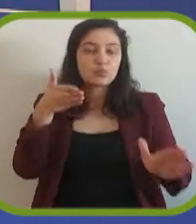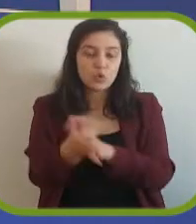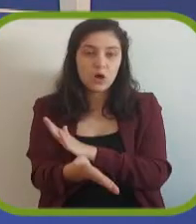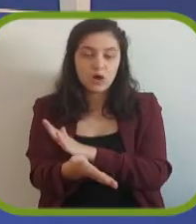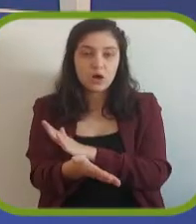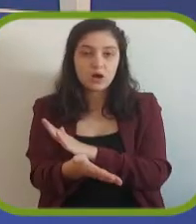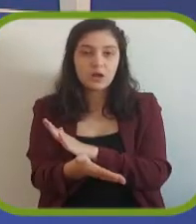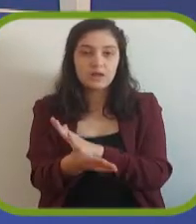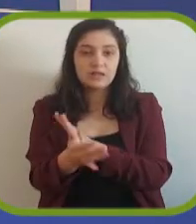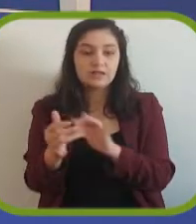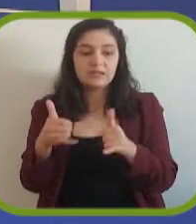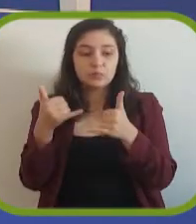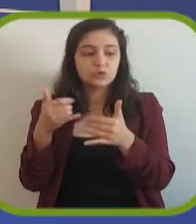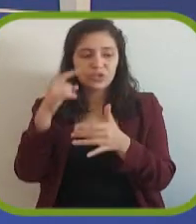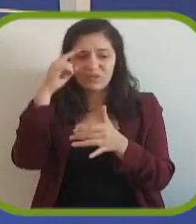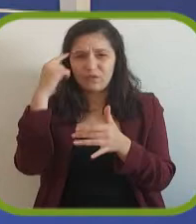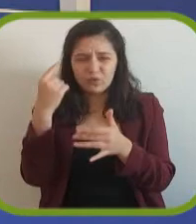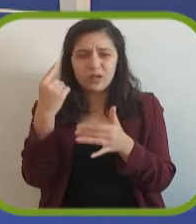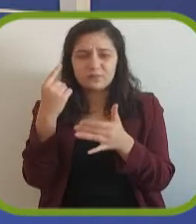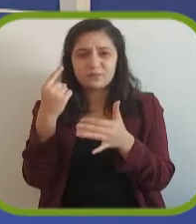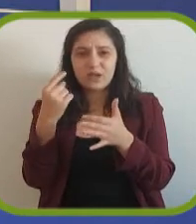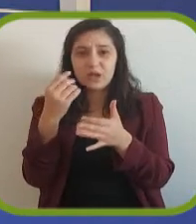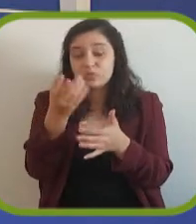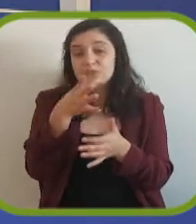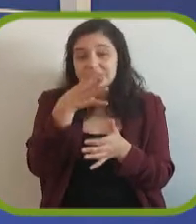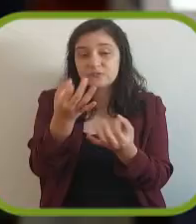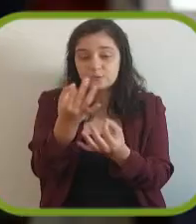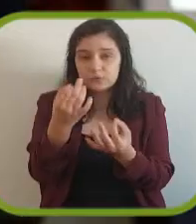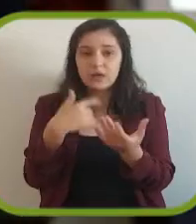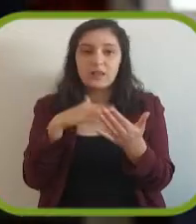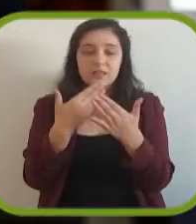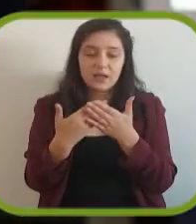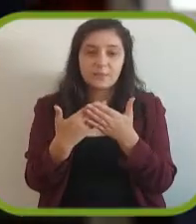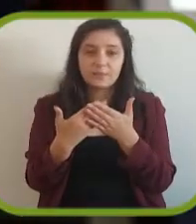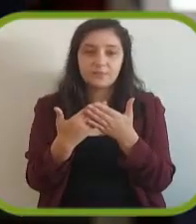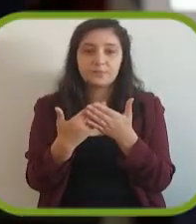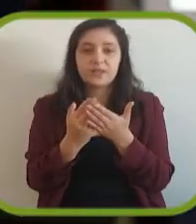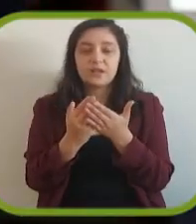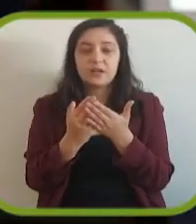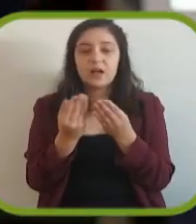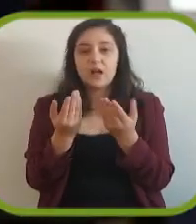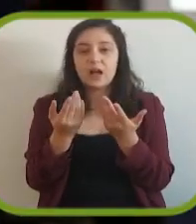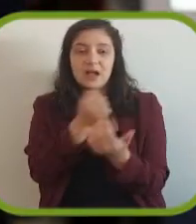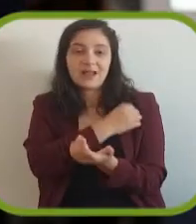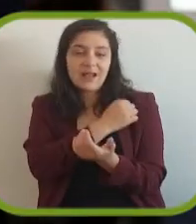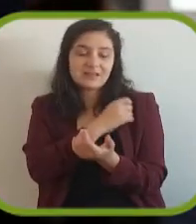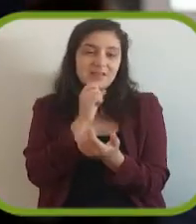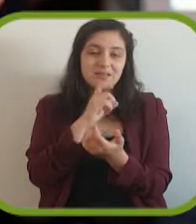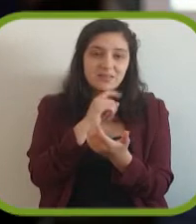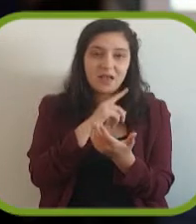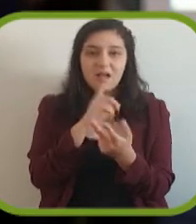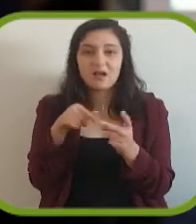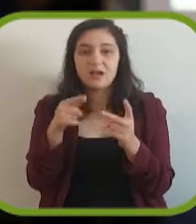é? Depois toda a dificuldade no sentido, isso que disse, não é? De ter, obviamente, ter acesso à